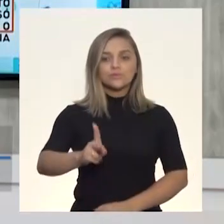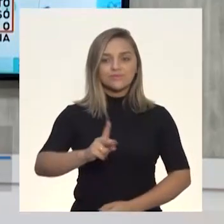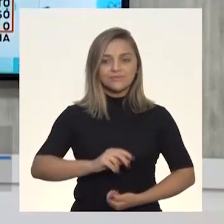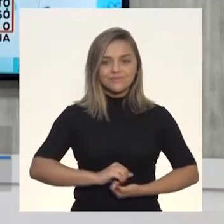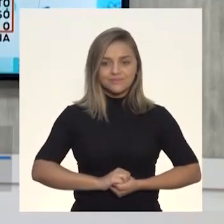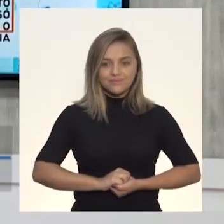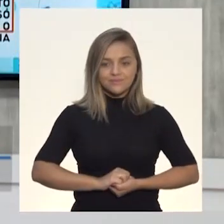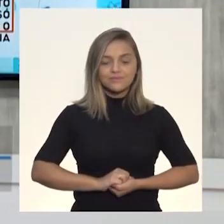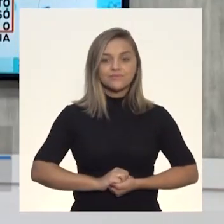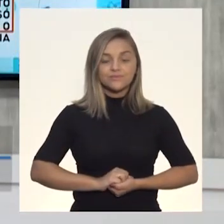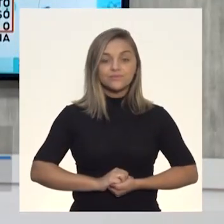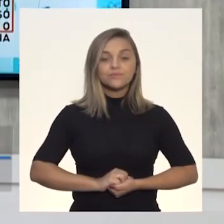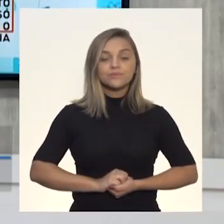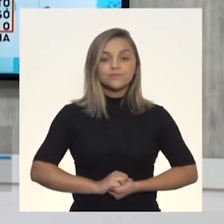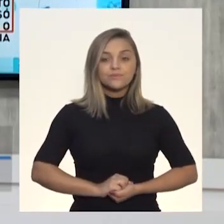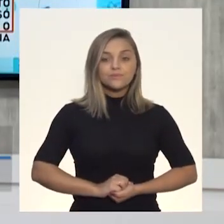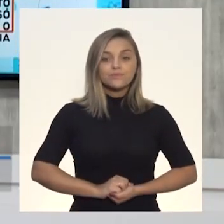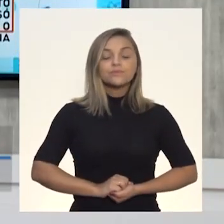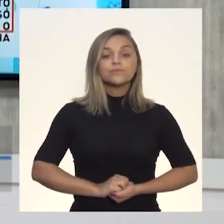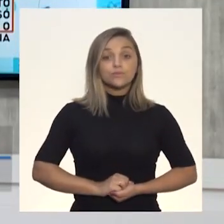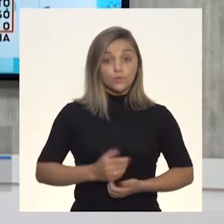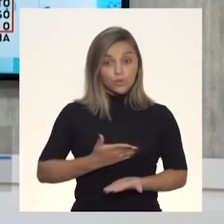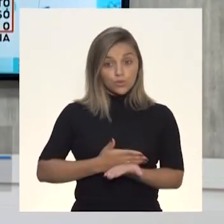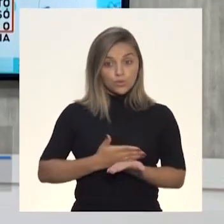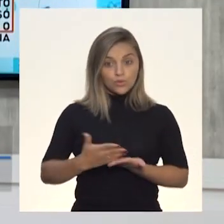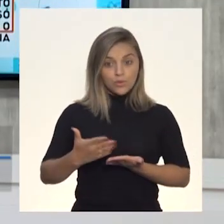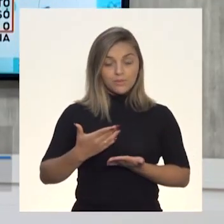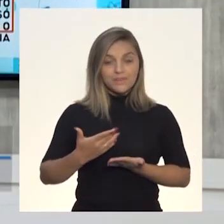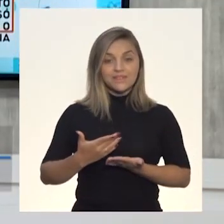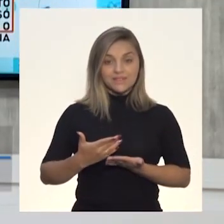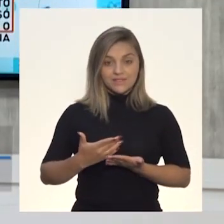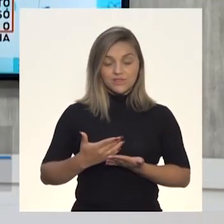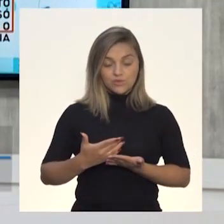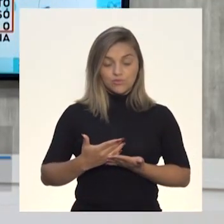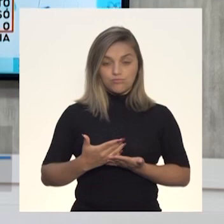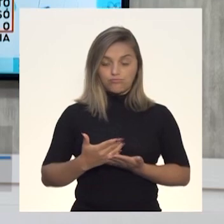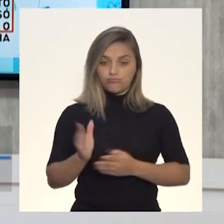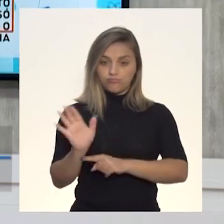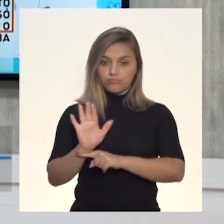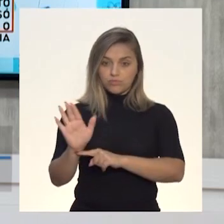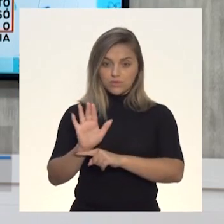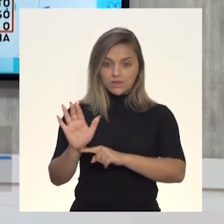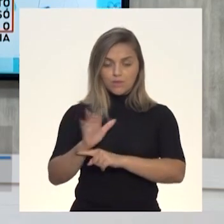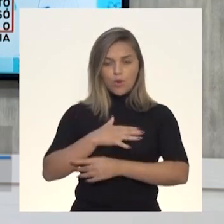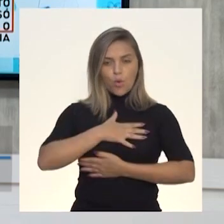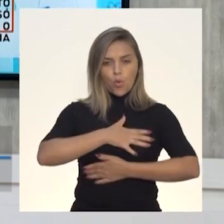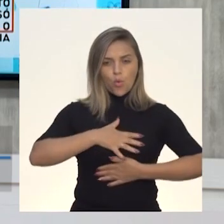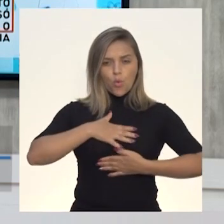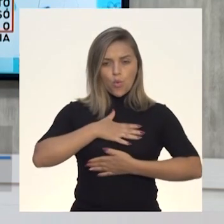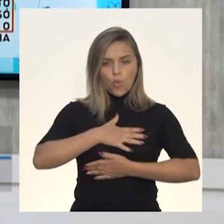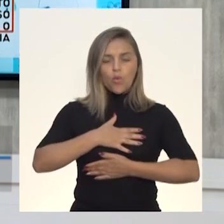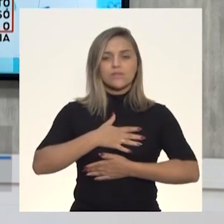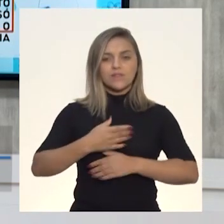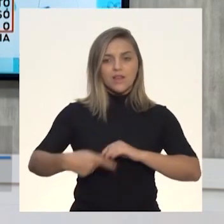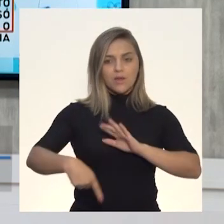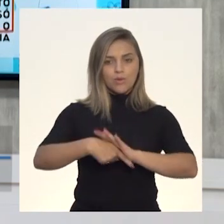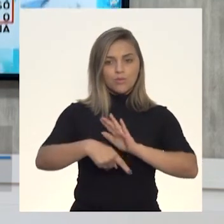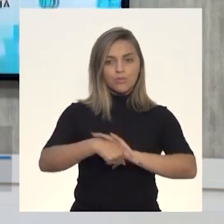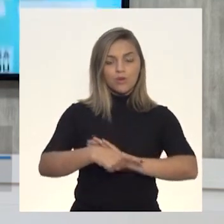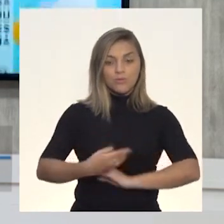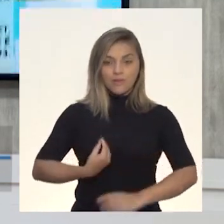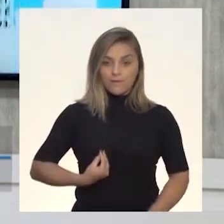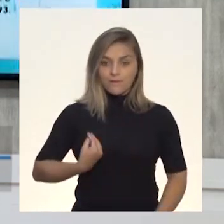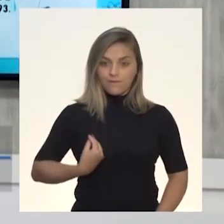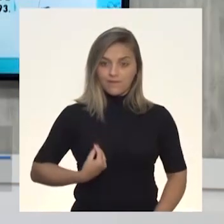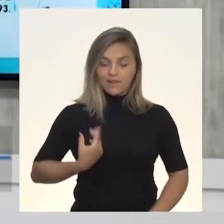né, Phelps? Então, diria, no início, se divertisse com ele, seria uma novidade de vida